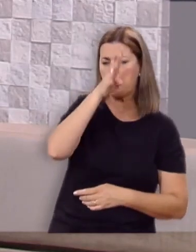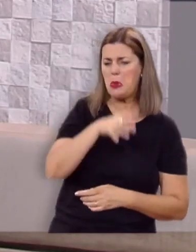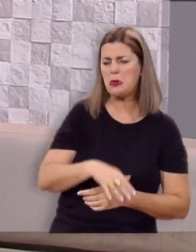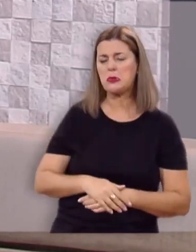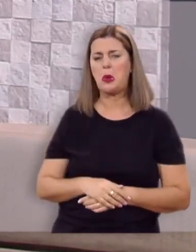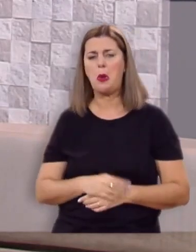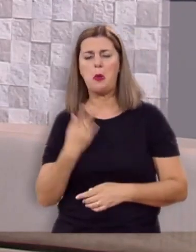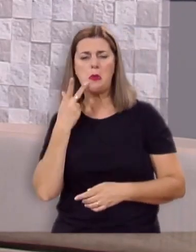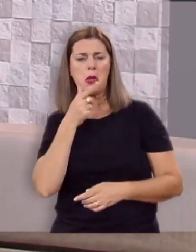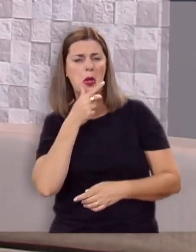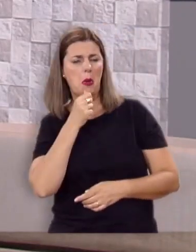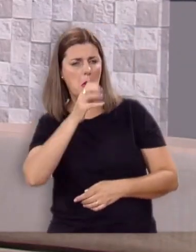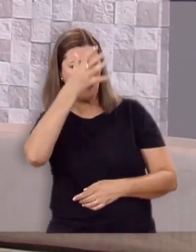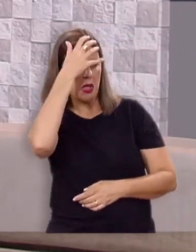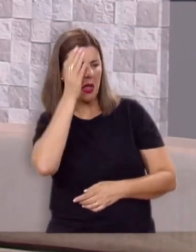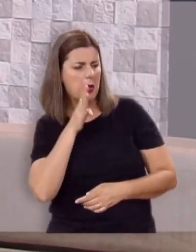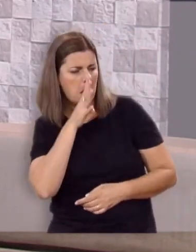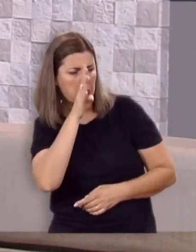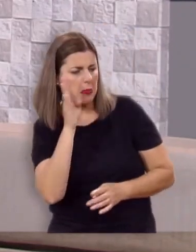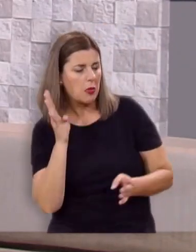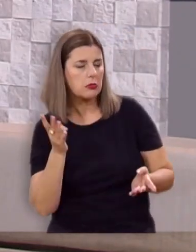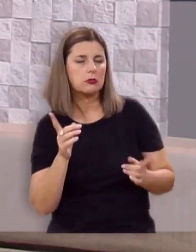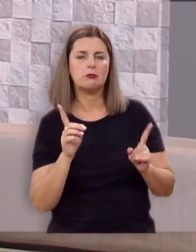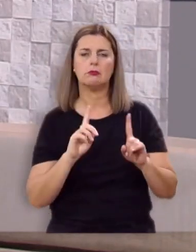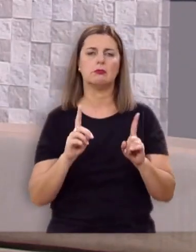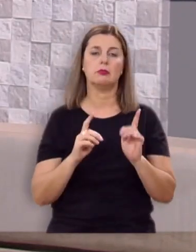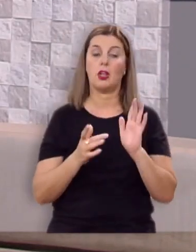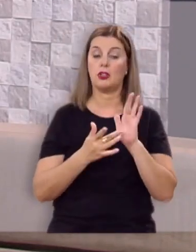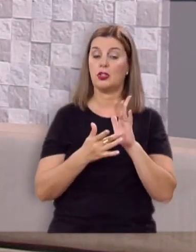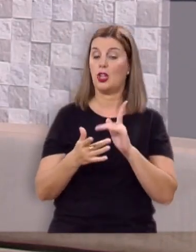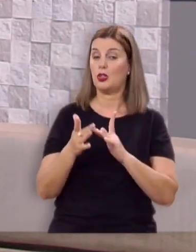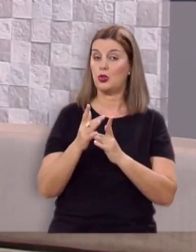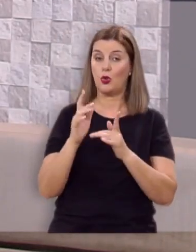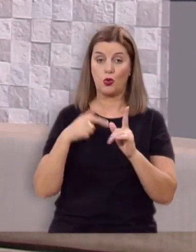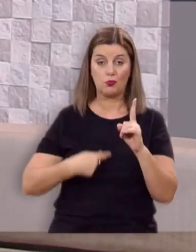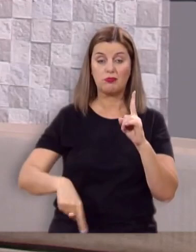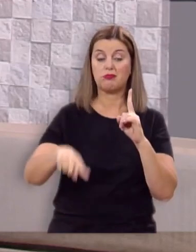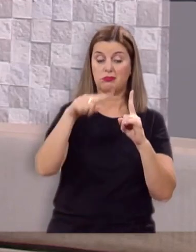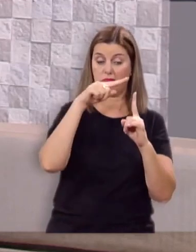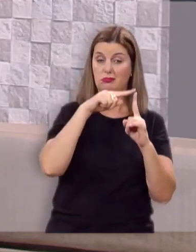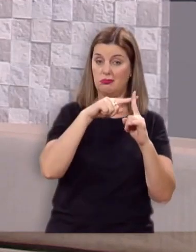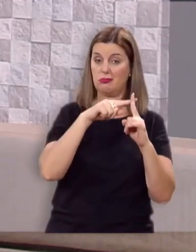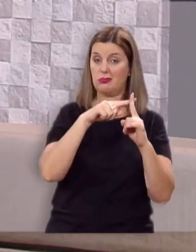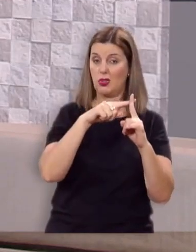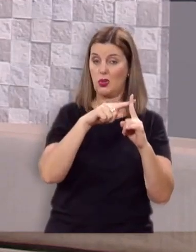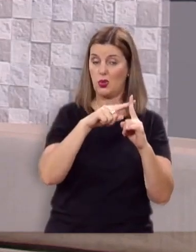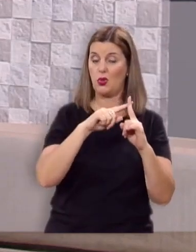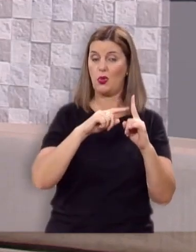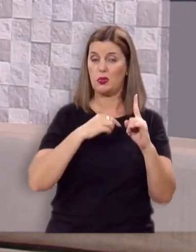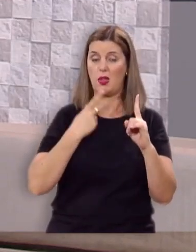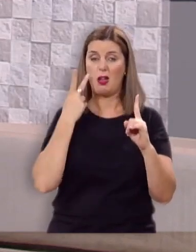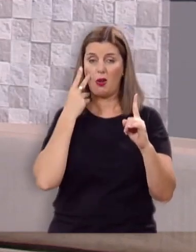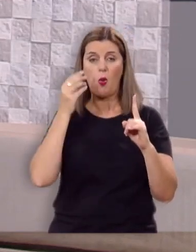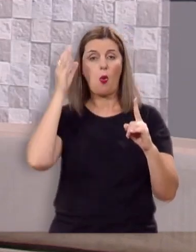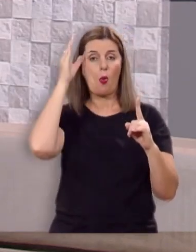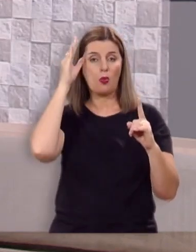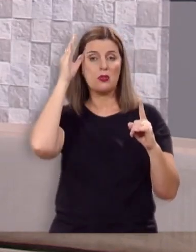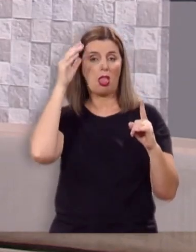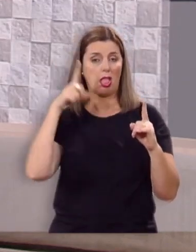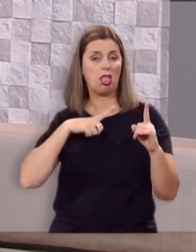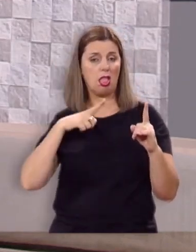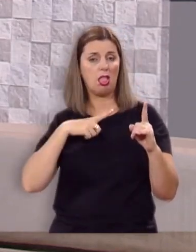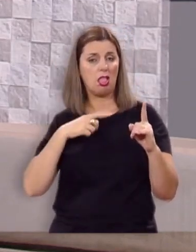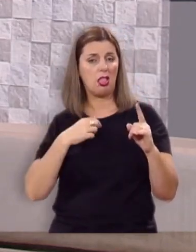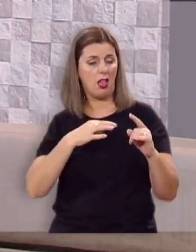o acusou ou porque Pilatos o condenou. Não, ele foi para a cruz consciente e voluntariamente. Ele a